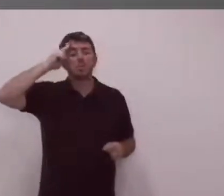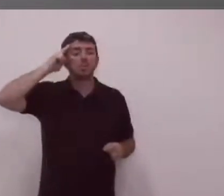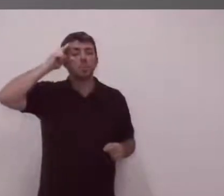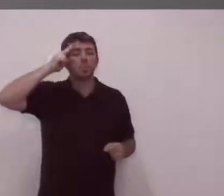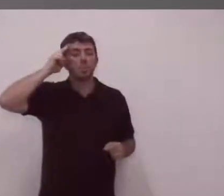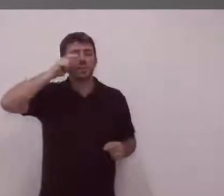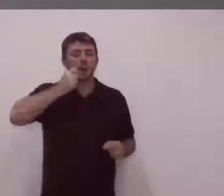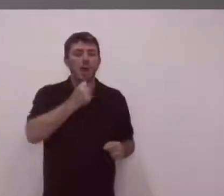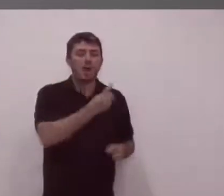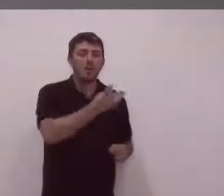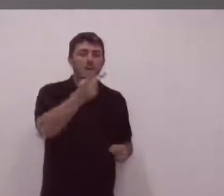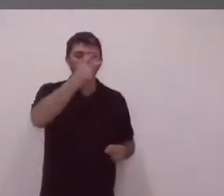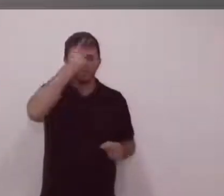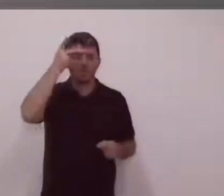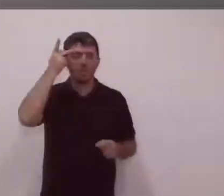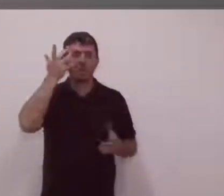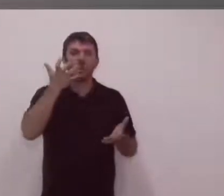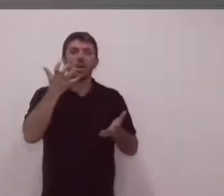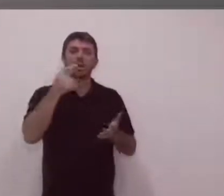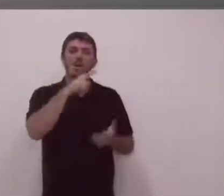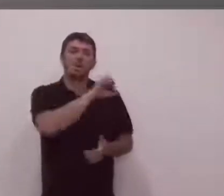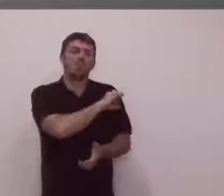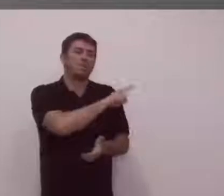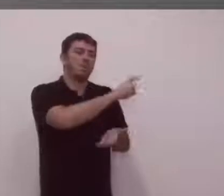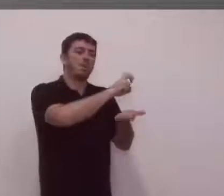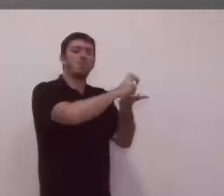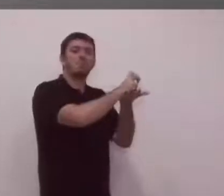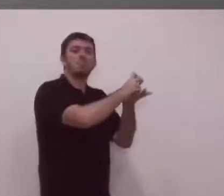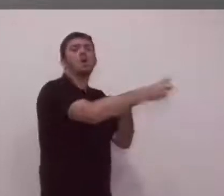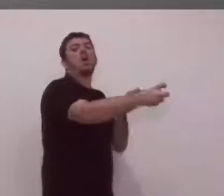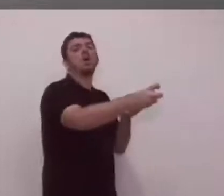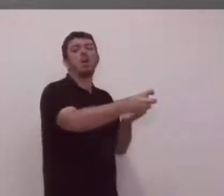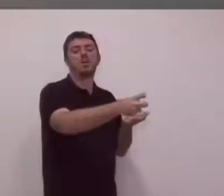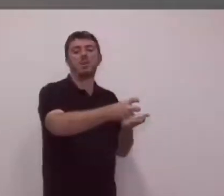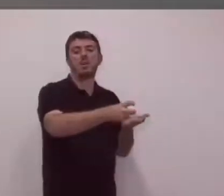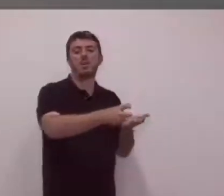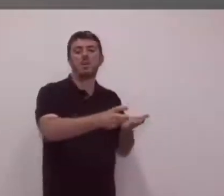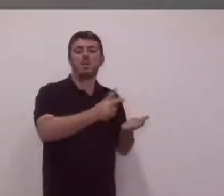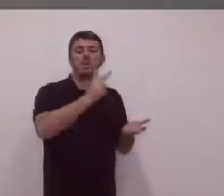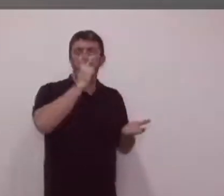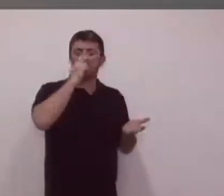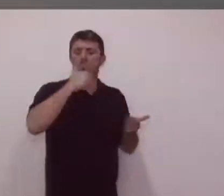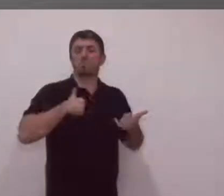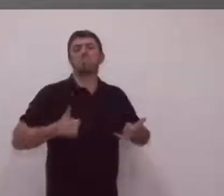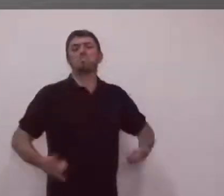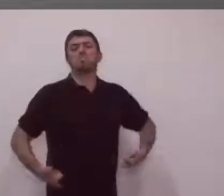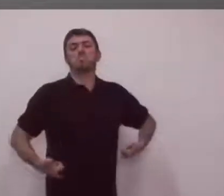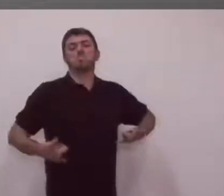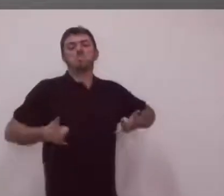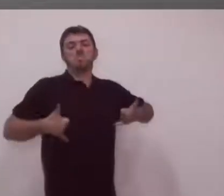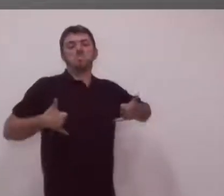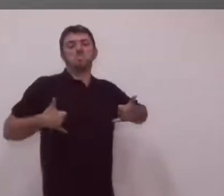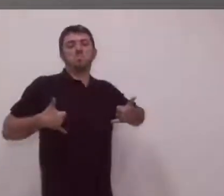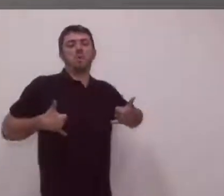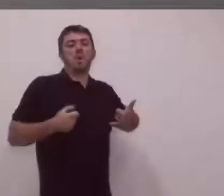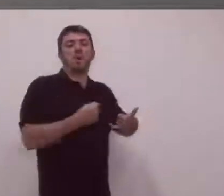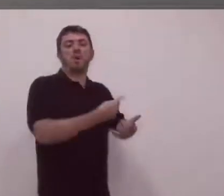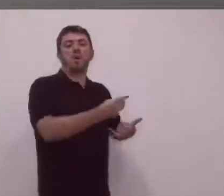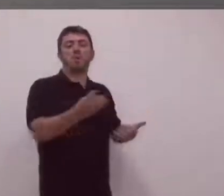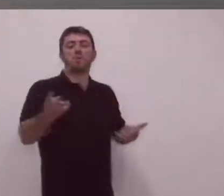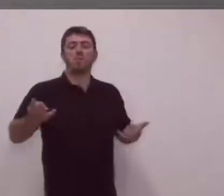talvez para satisfazer ego talvez para criar